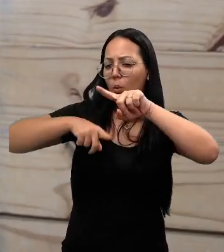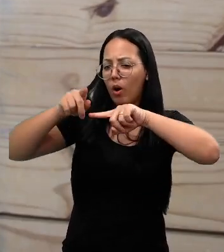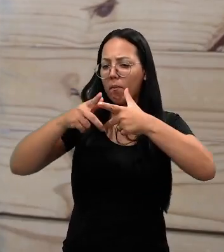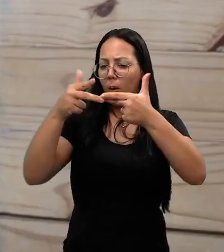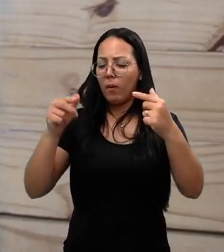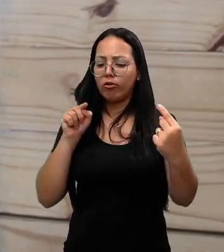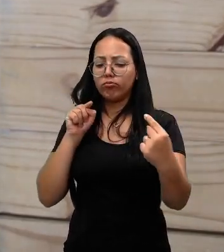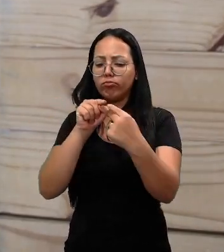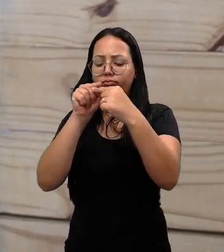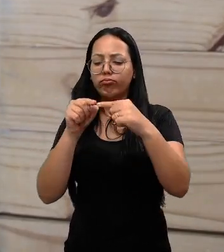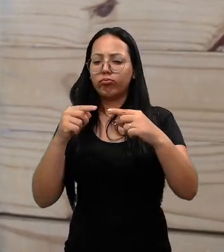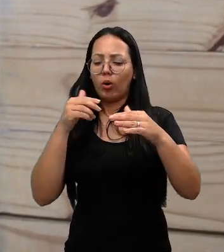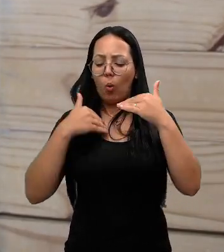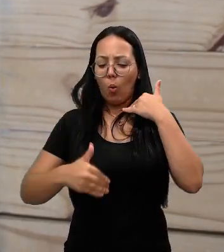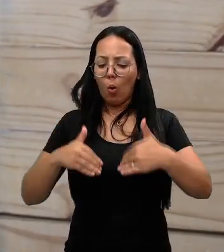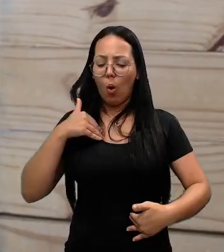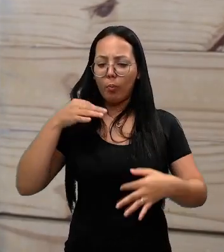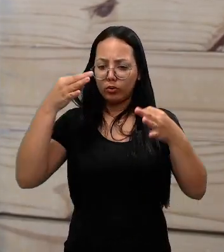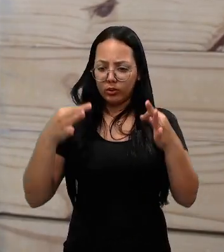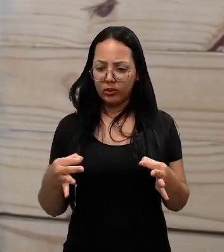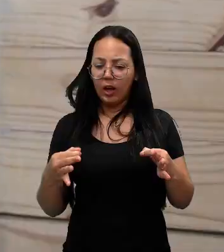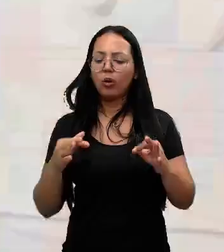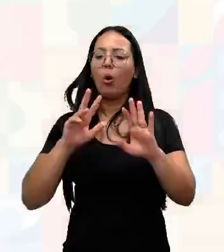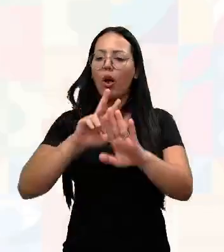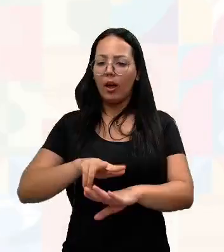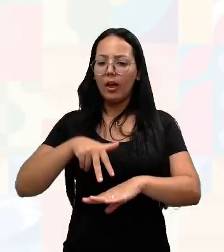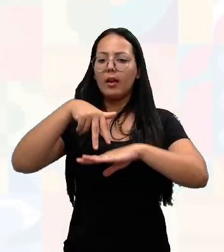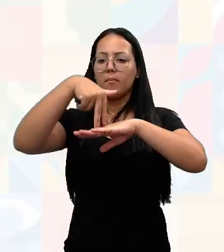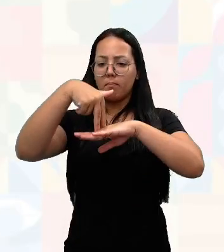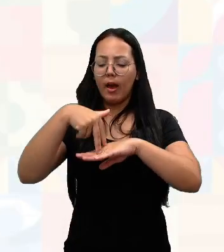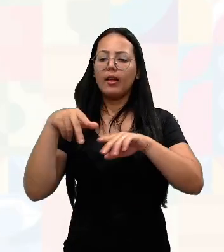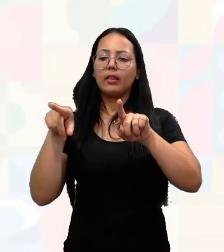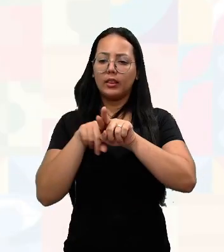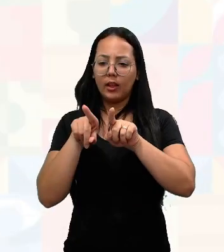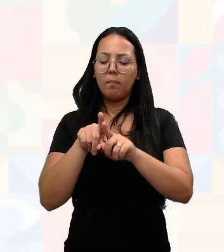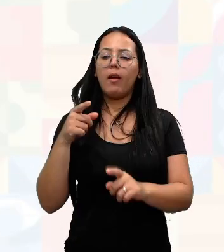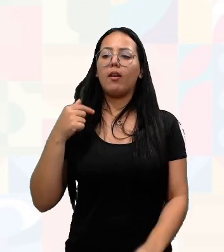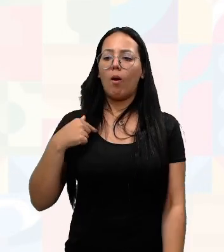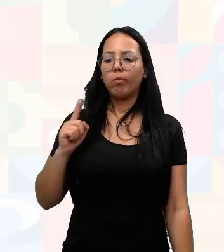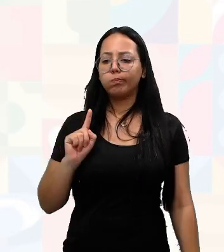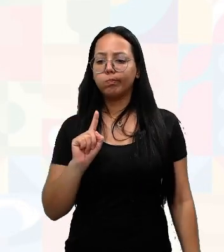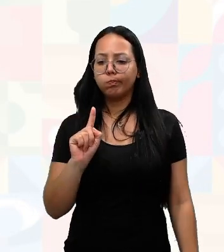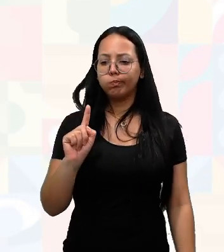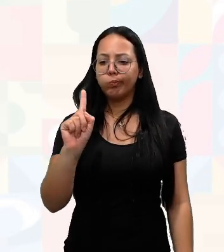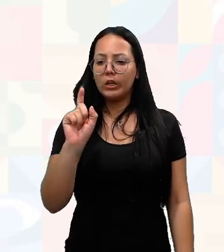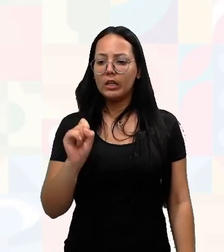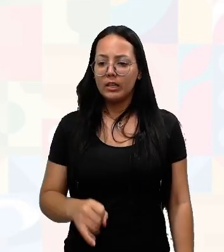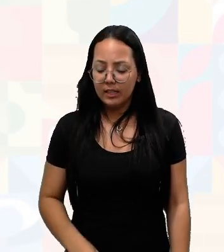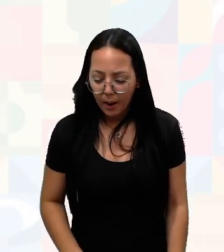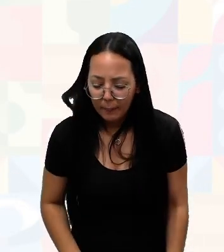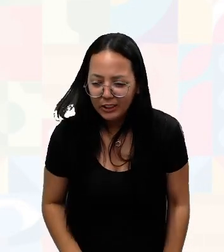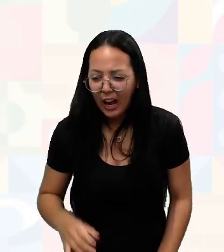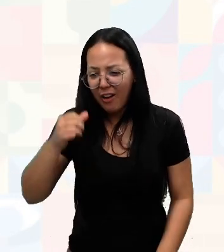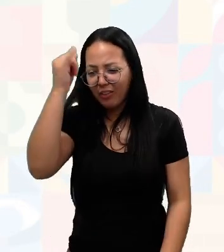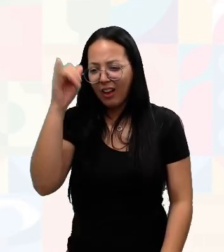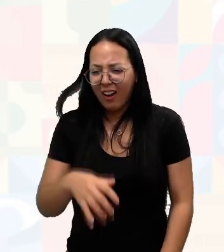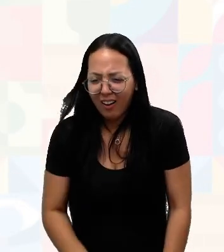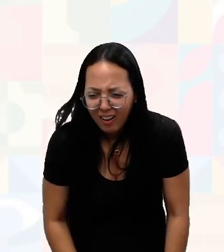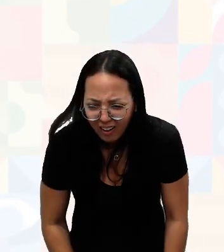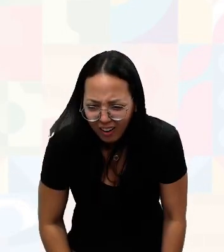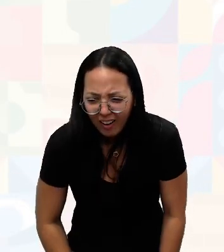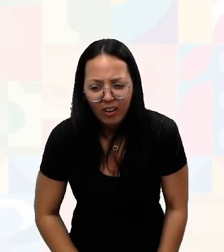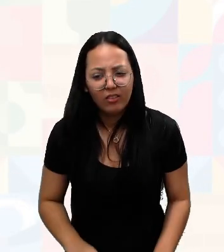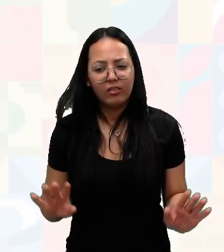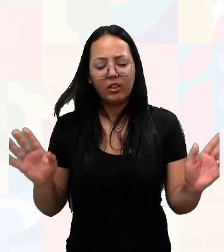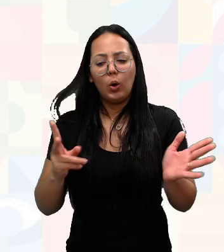conferir essa posição neutra. Ao estar em pé, manter a posição neutra. Então, vai se abaixar, evitar se abaixar sim